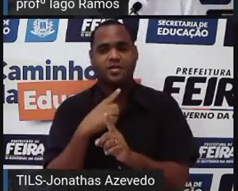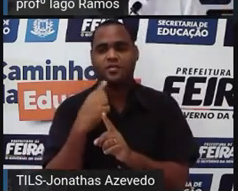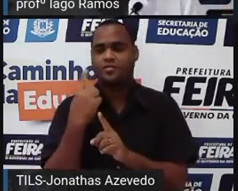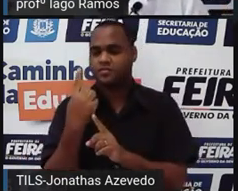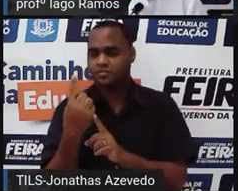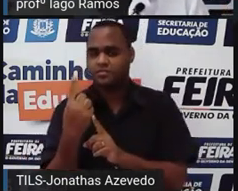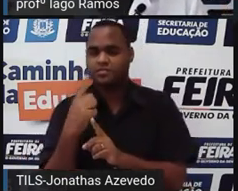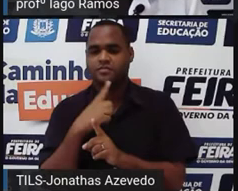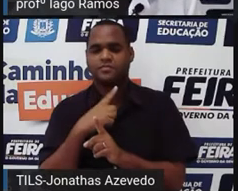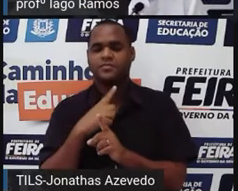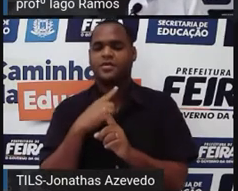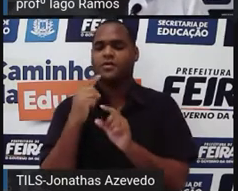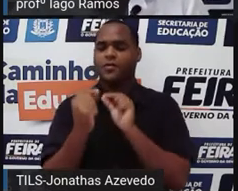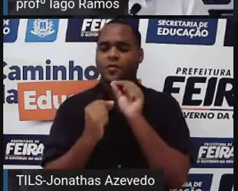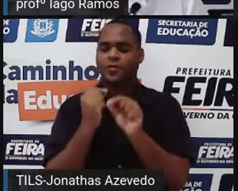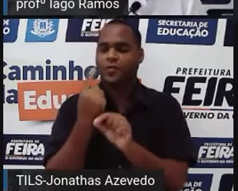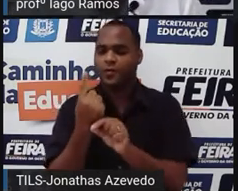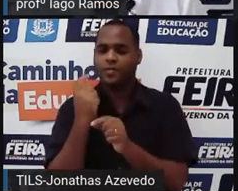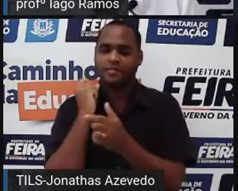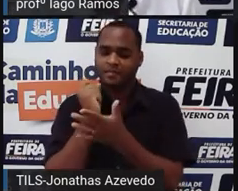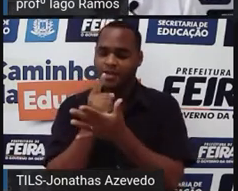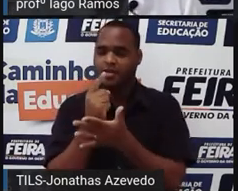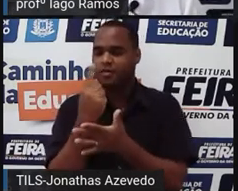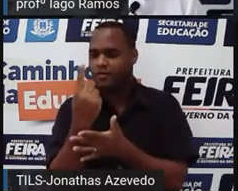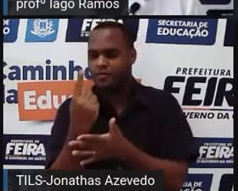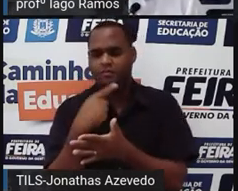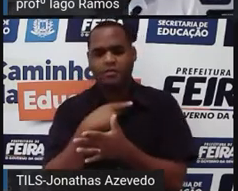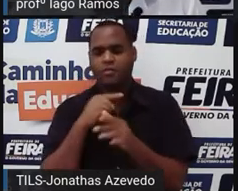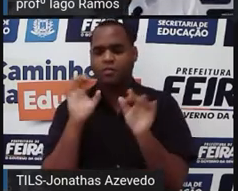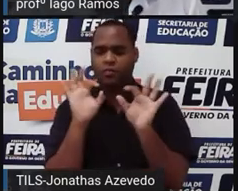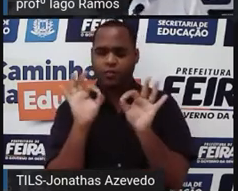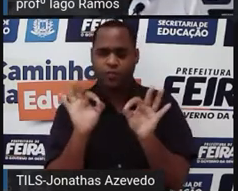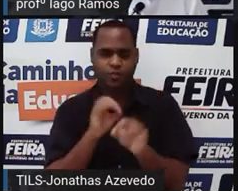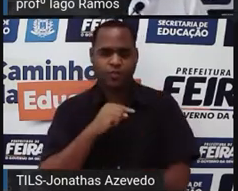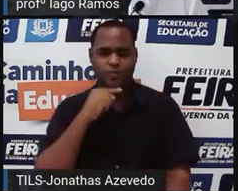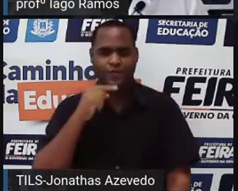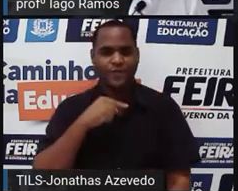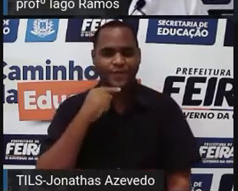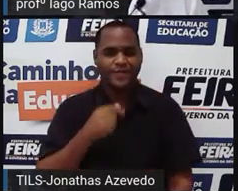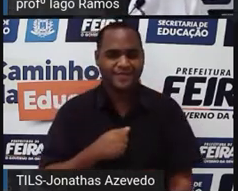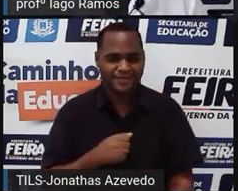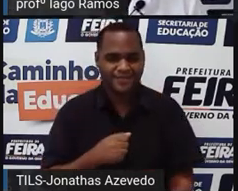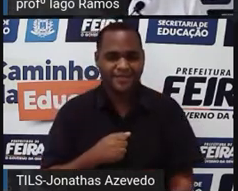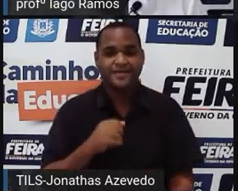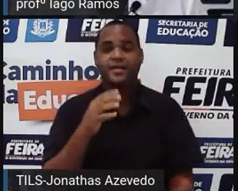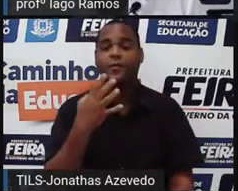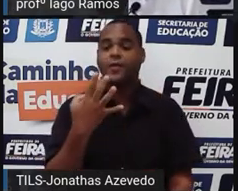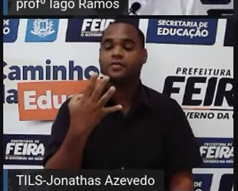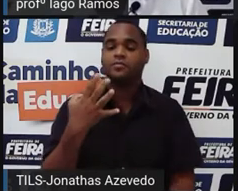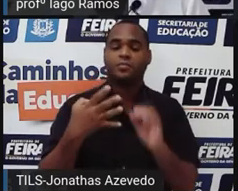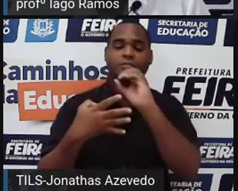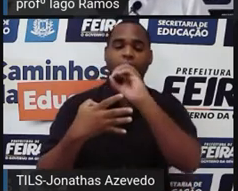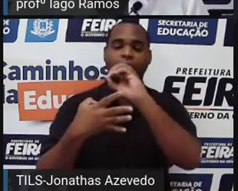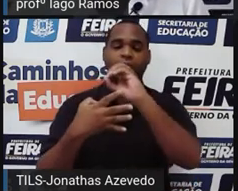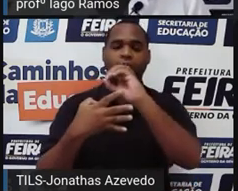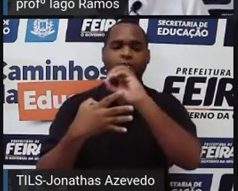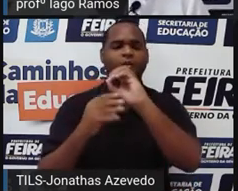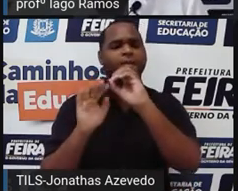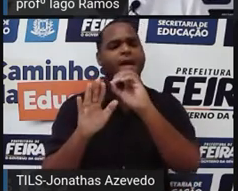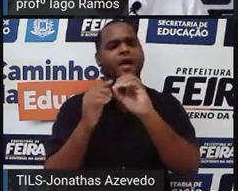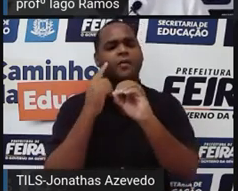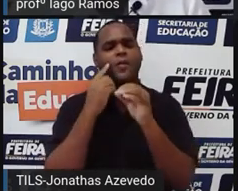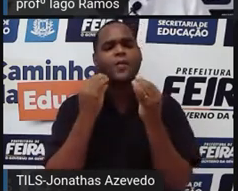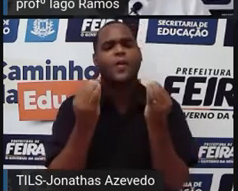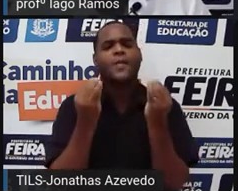você tem 1 para pagar uma dívida de 1, você não fica com nada, tá? Então, 4 elevado a 0. Só que